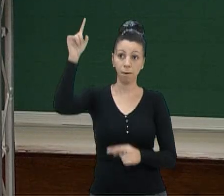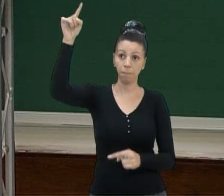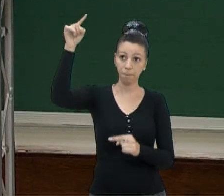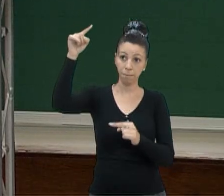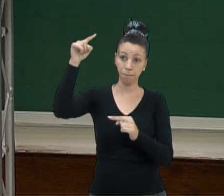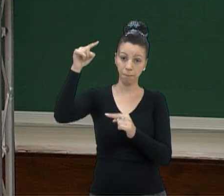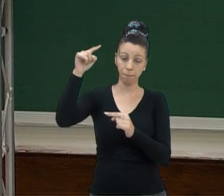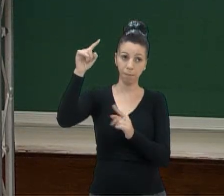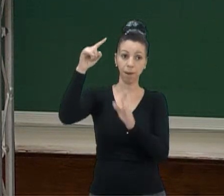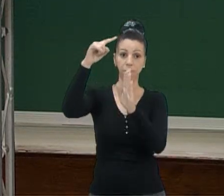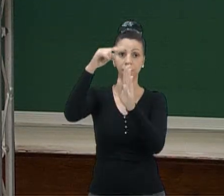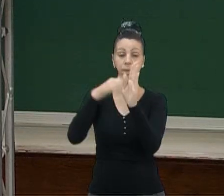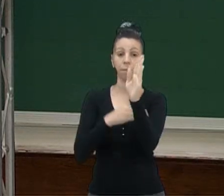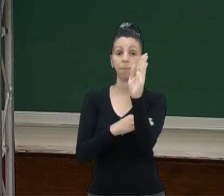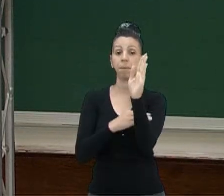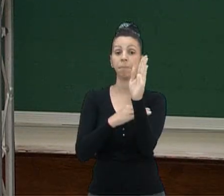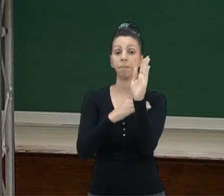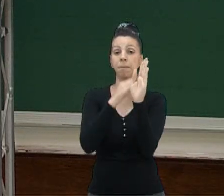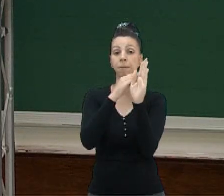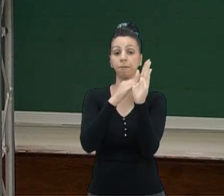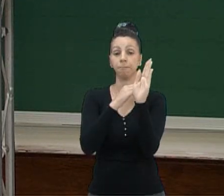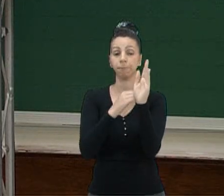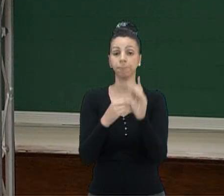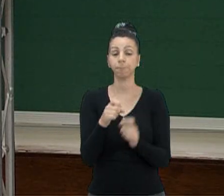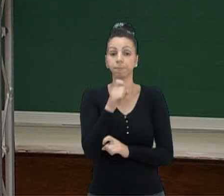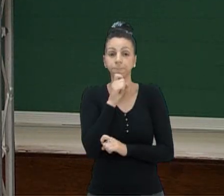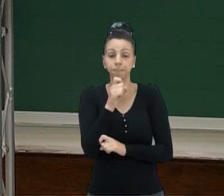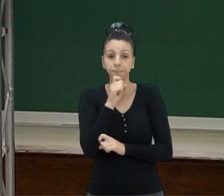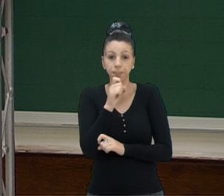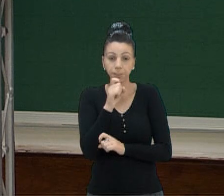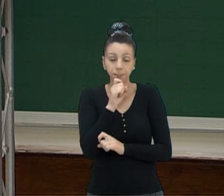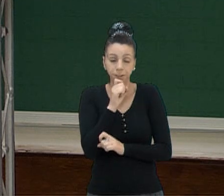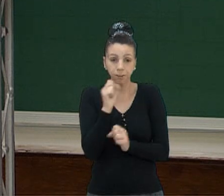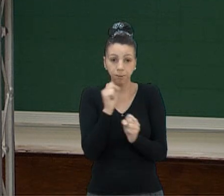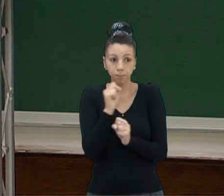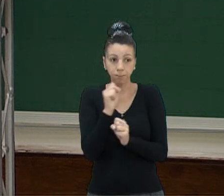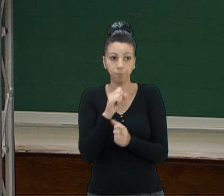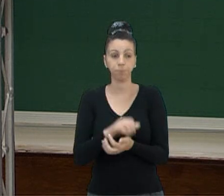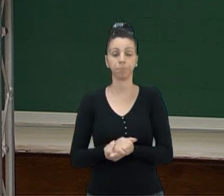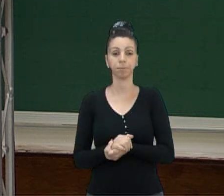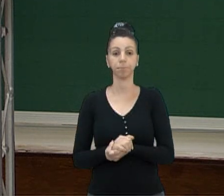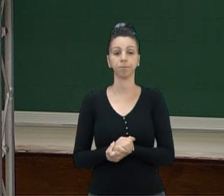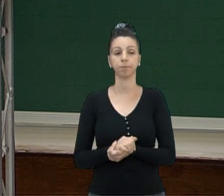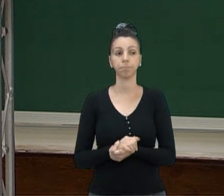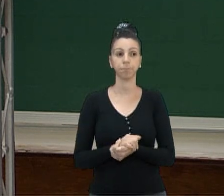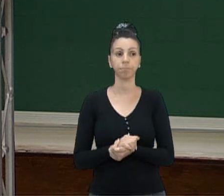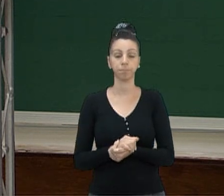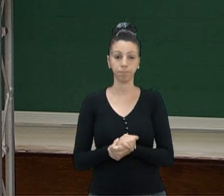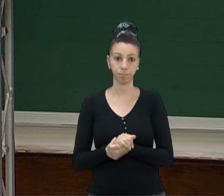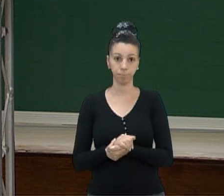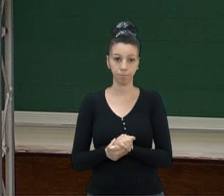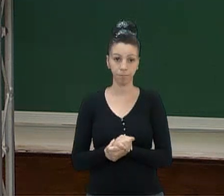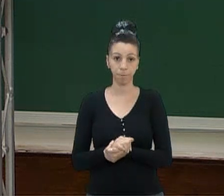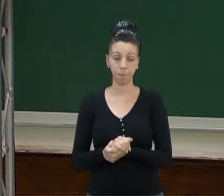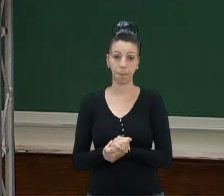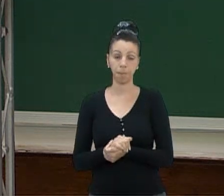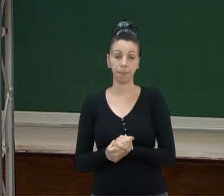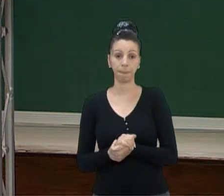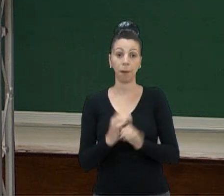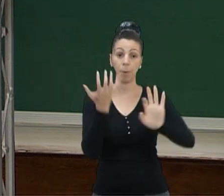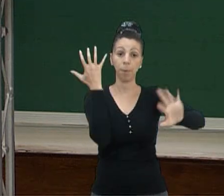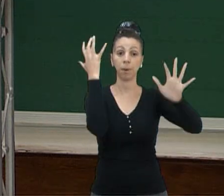Então, acima de 60 graus é a região mais fria, tá? Predomina um clima frio e polar,